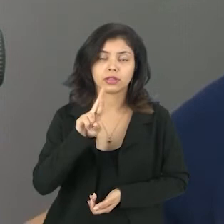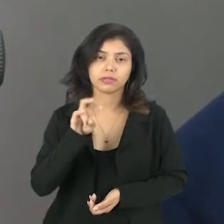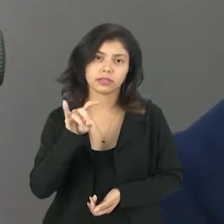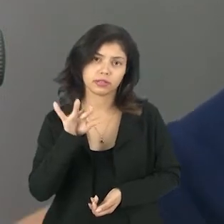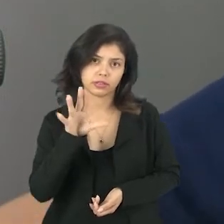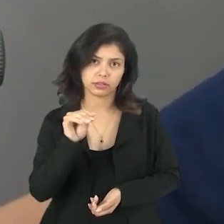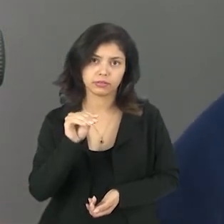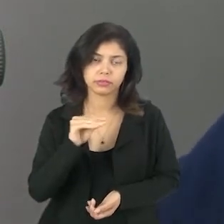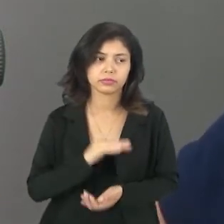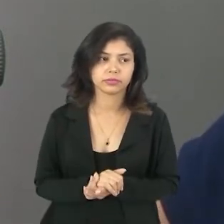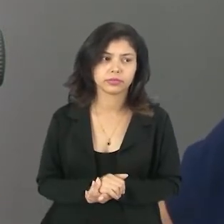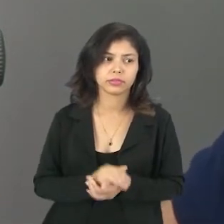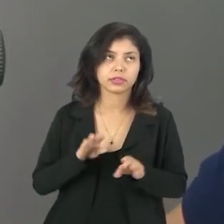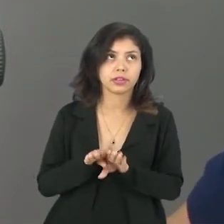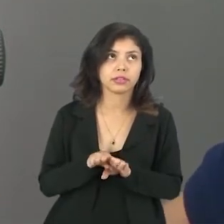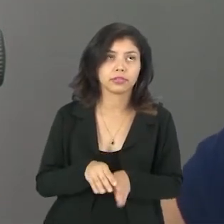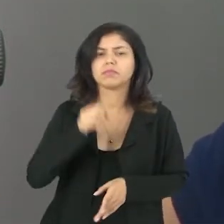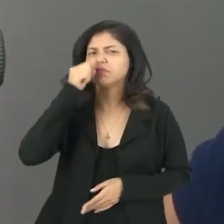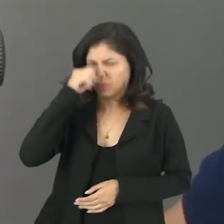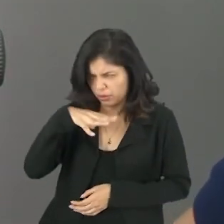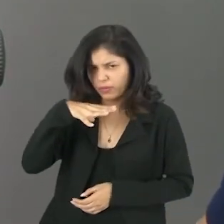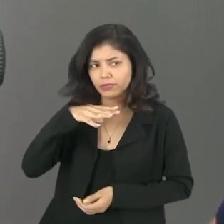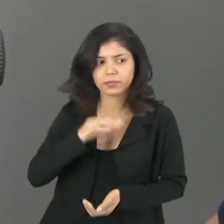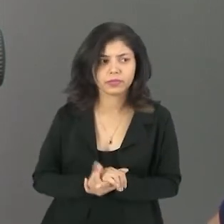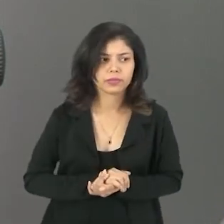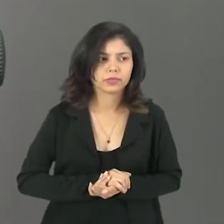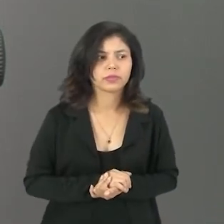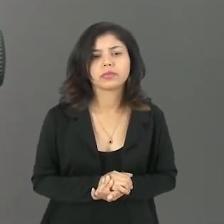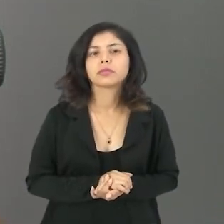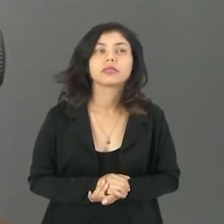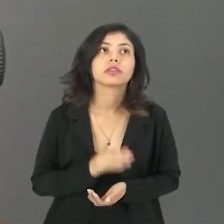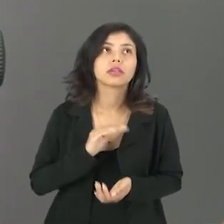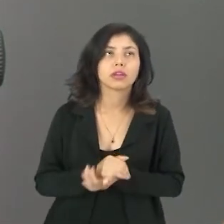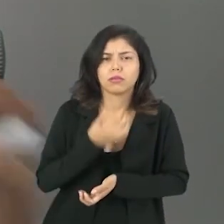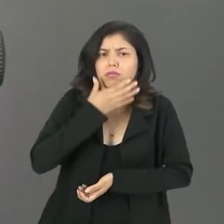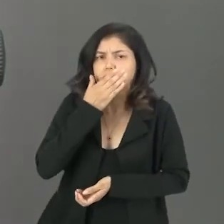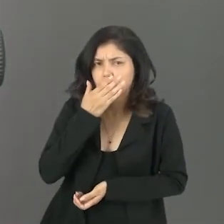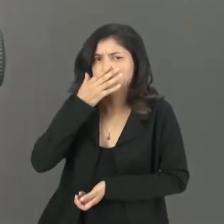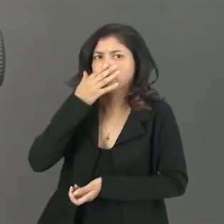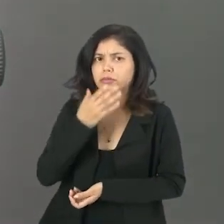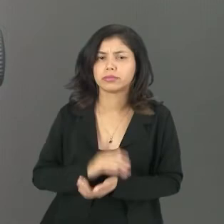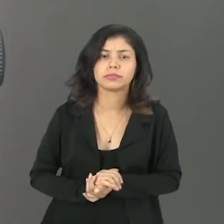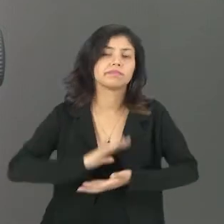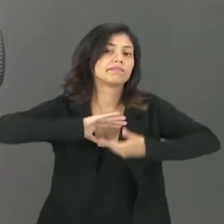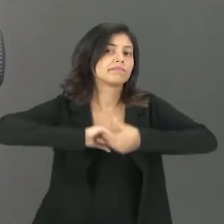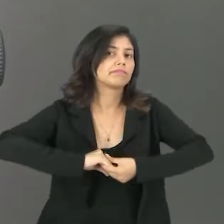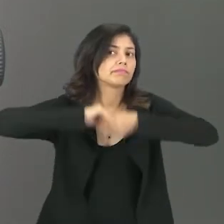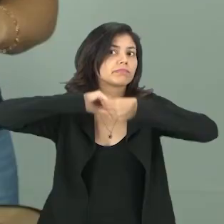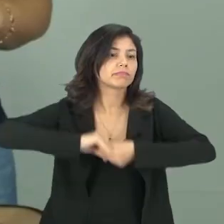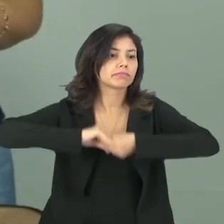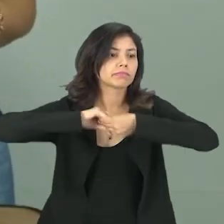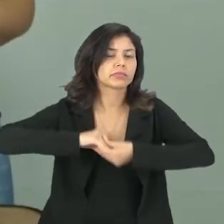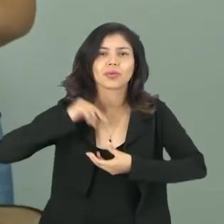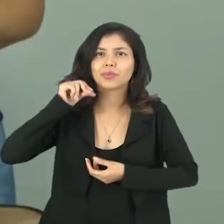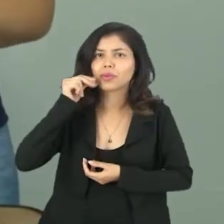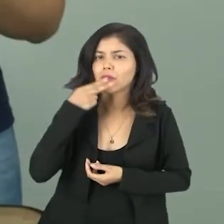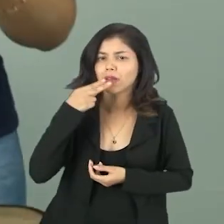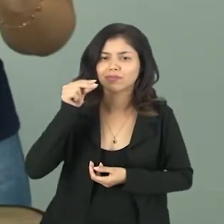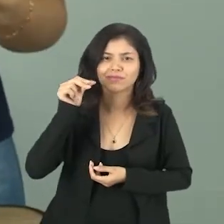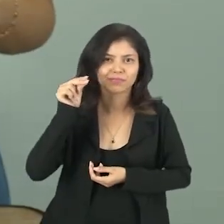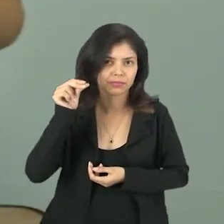saliva espirro tosse ou também aperto de mão